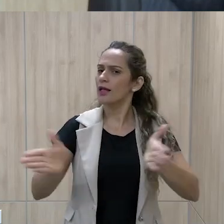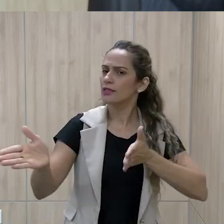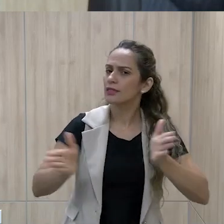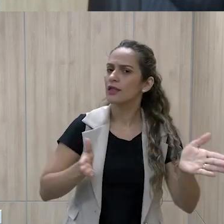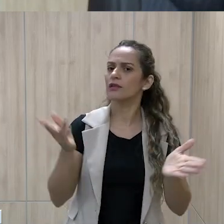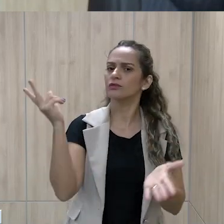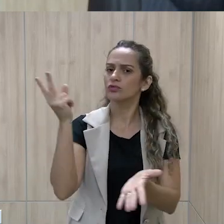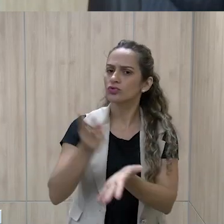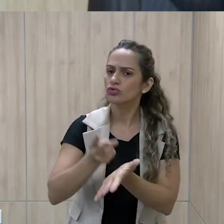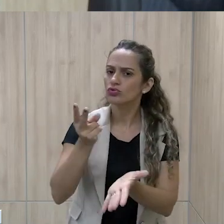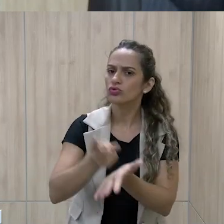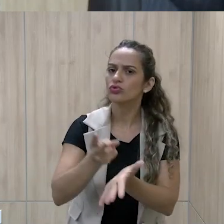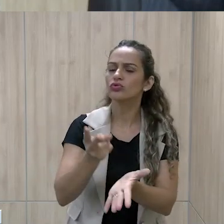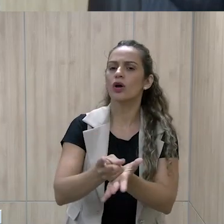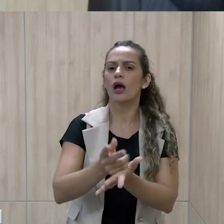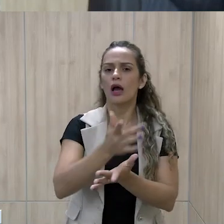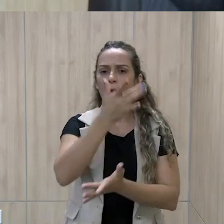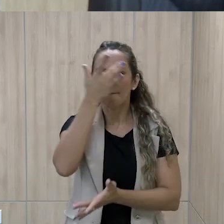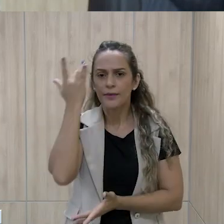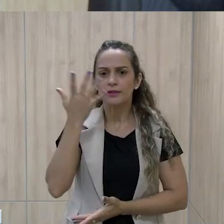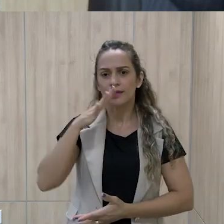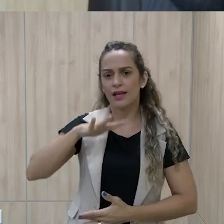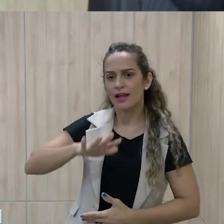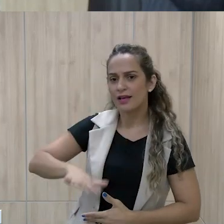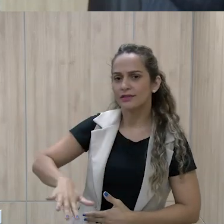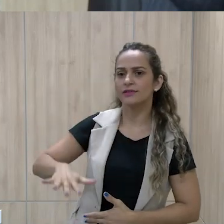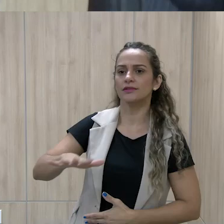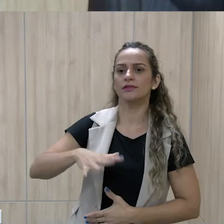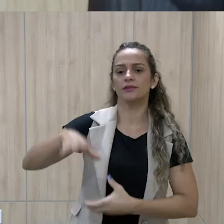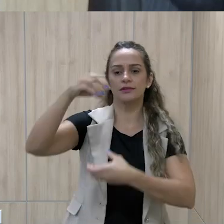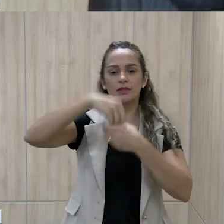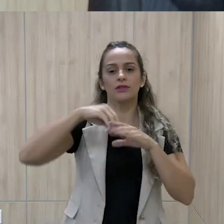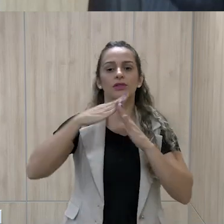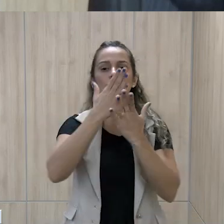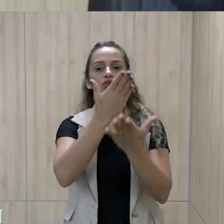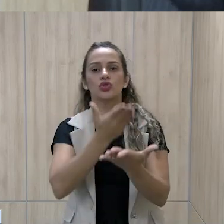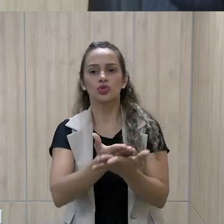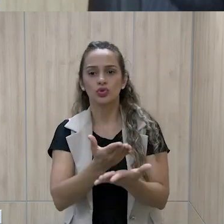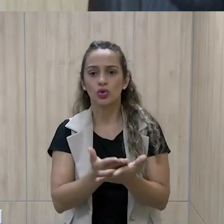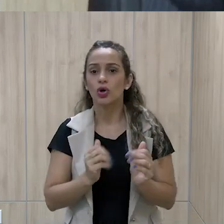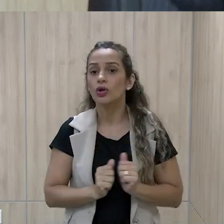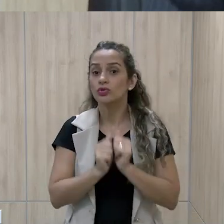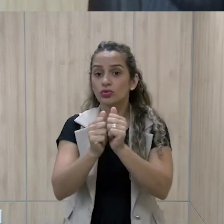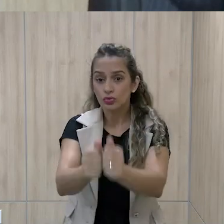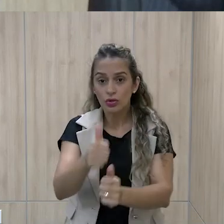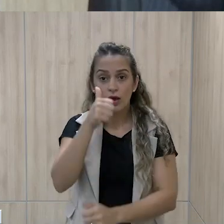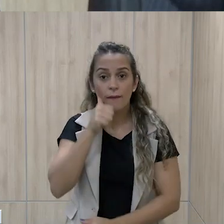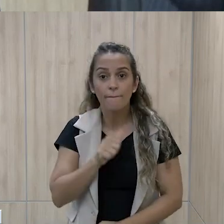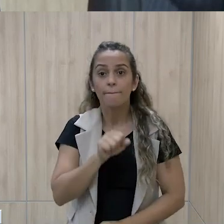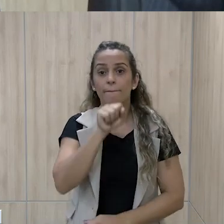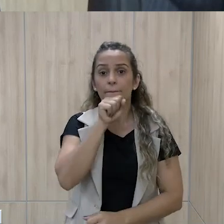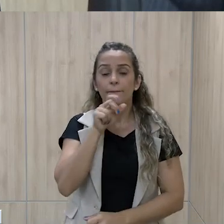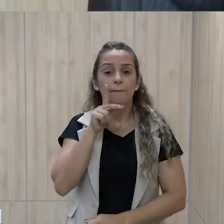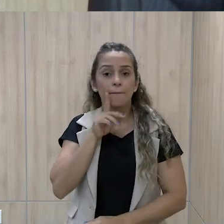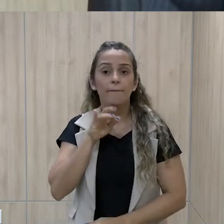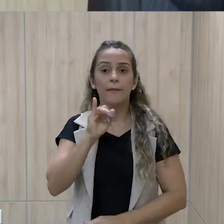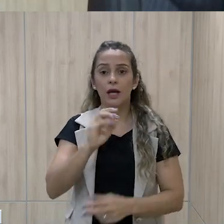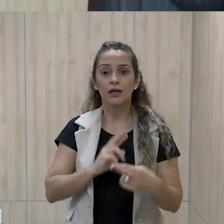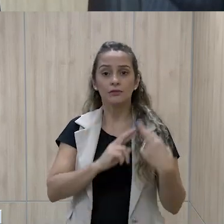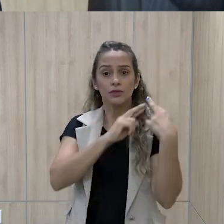autoriza o acesso e permanência da criança no estabelecimento de ensino frequentado por sua mãe